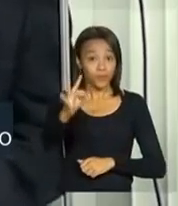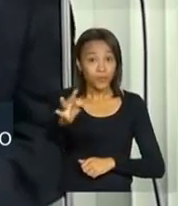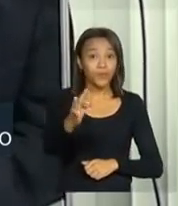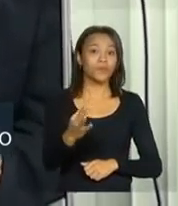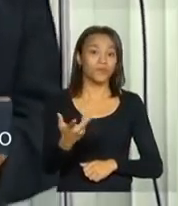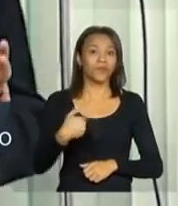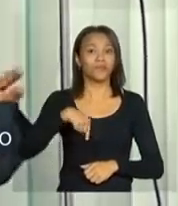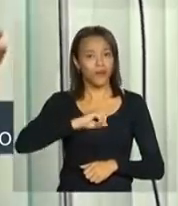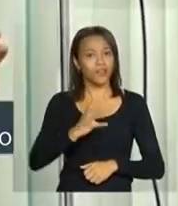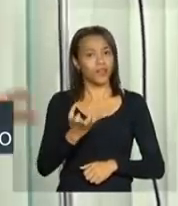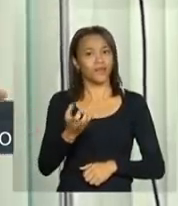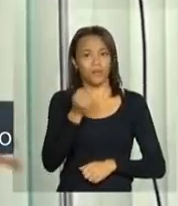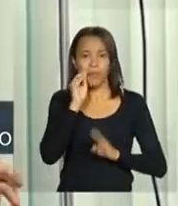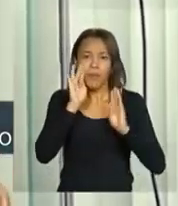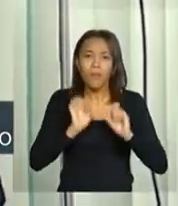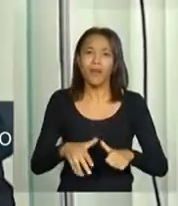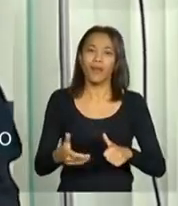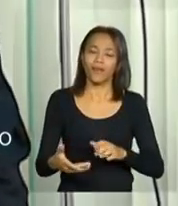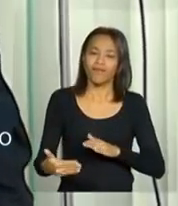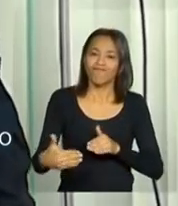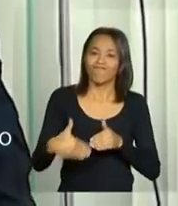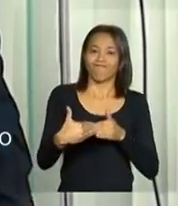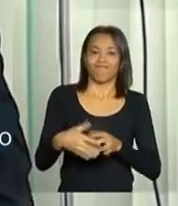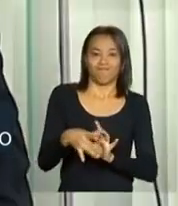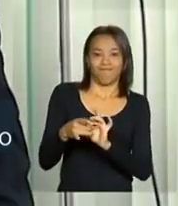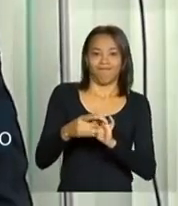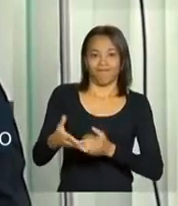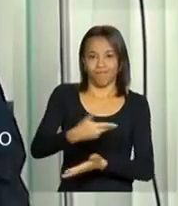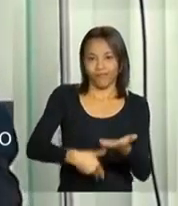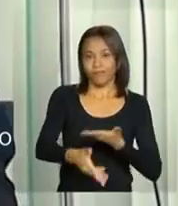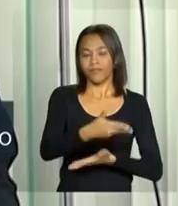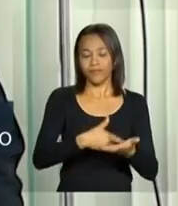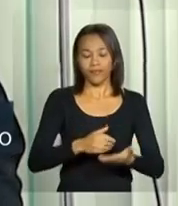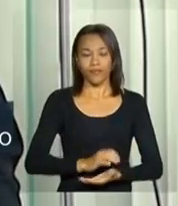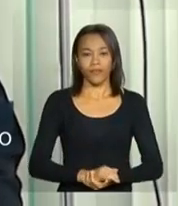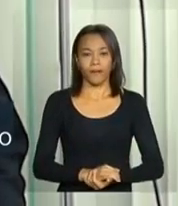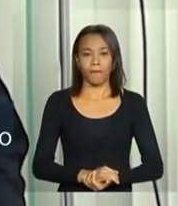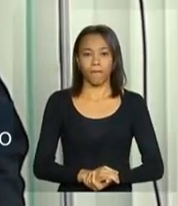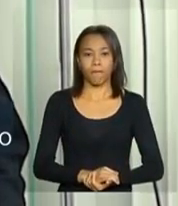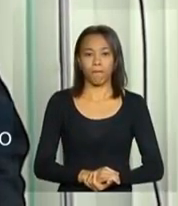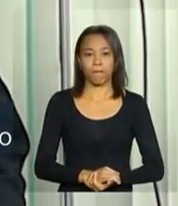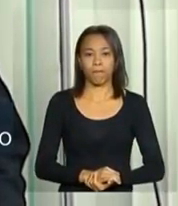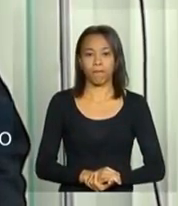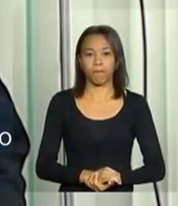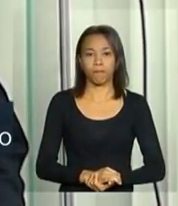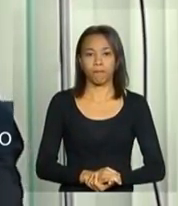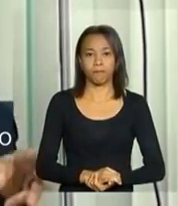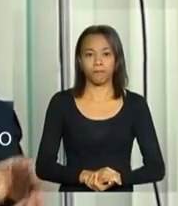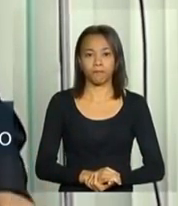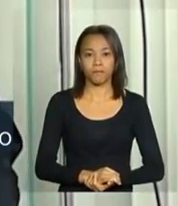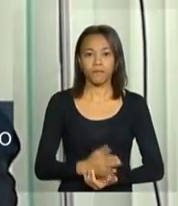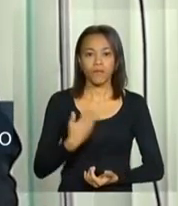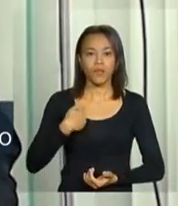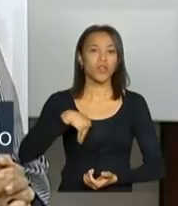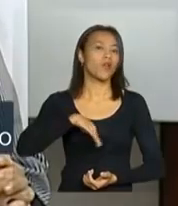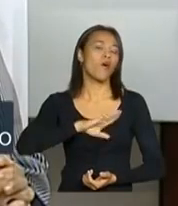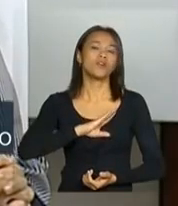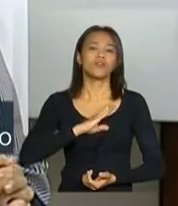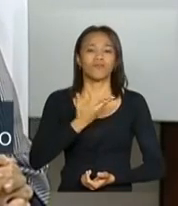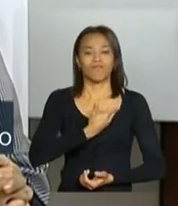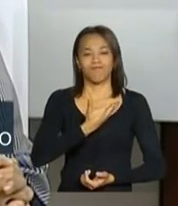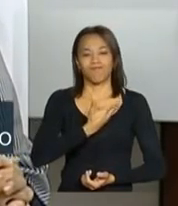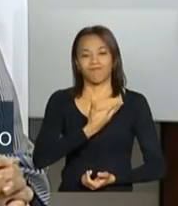boas relações com elas. Está certo? Então, Eleonora, nós somos parceiros de longa